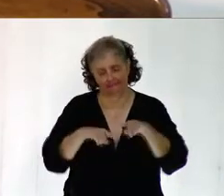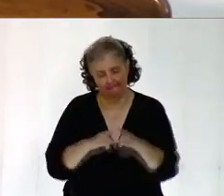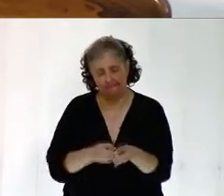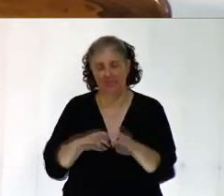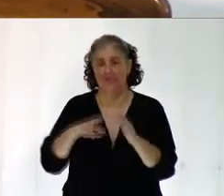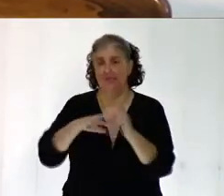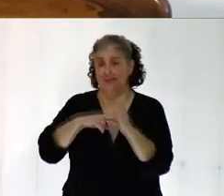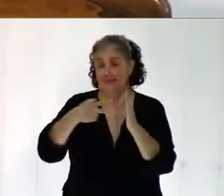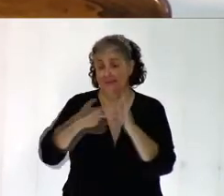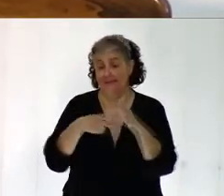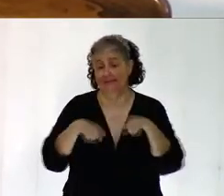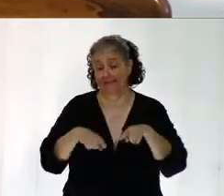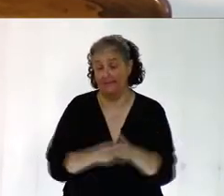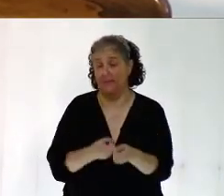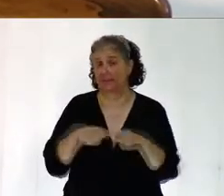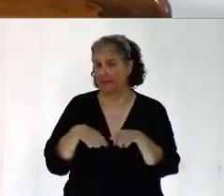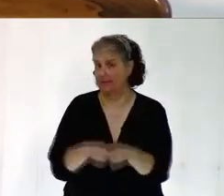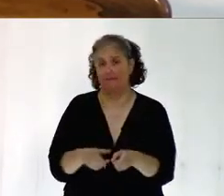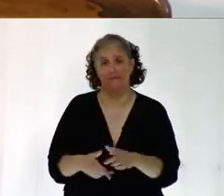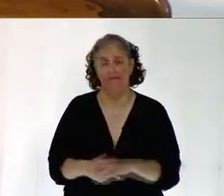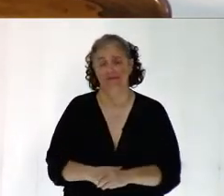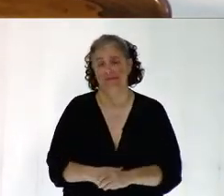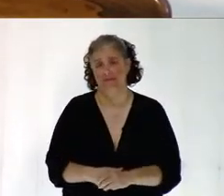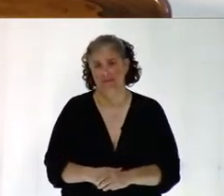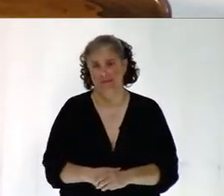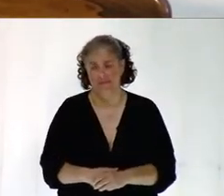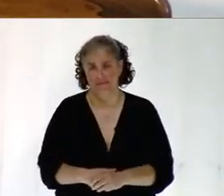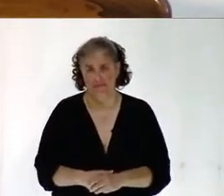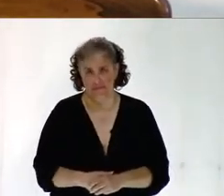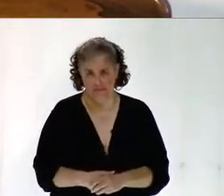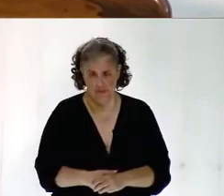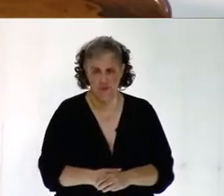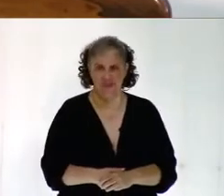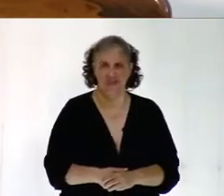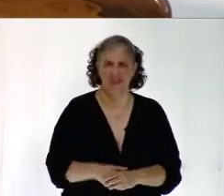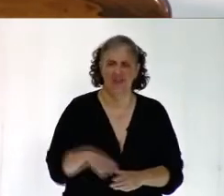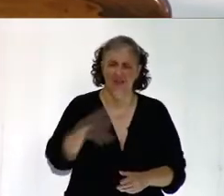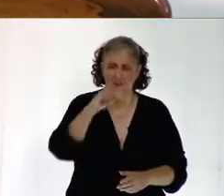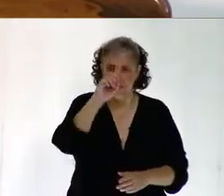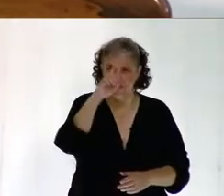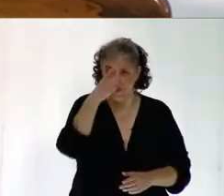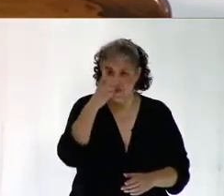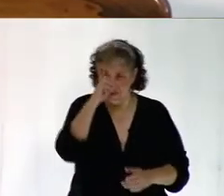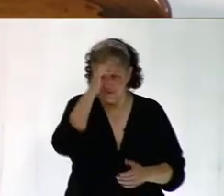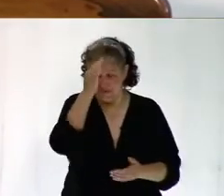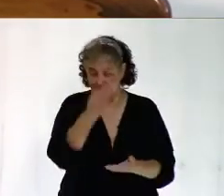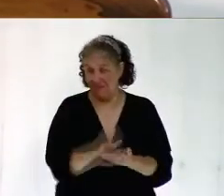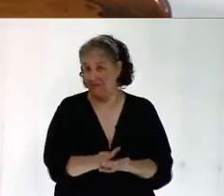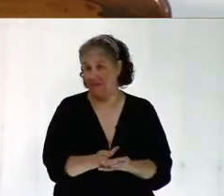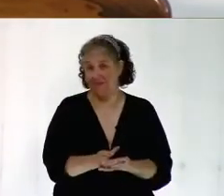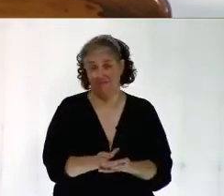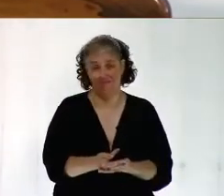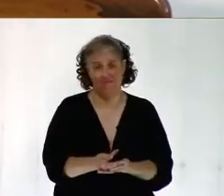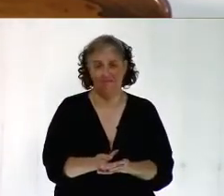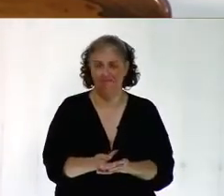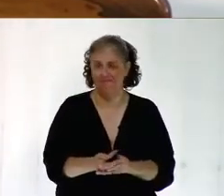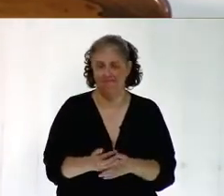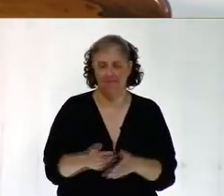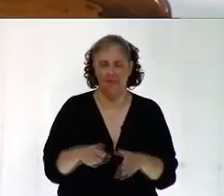disso bom então é muito provável que muitos de nós tem tem a deus